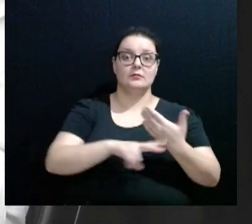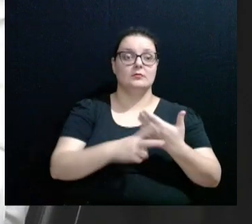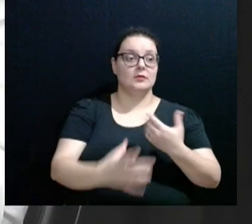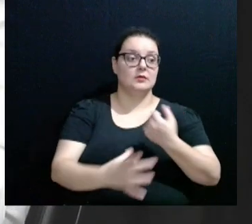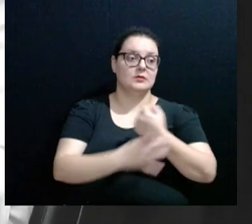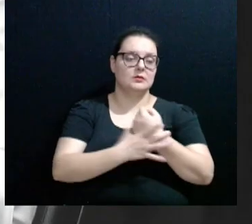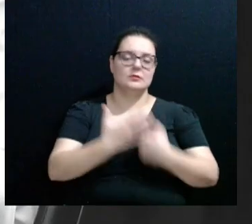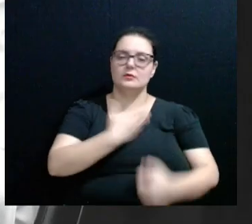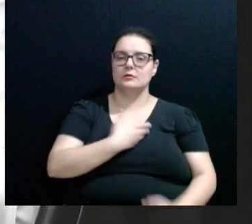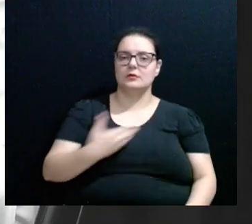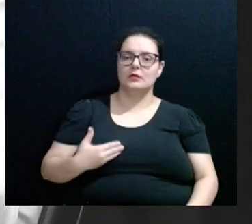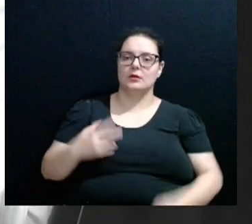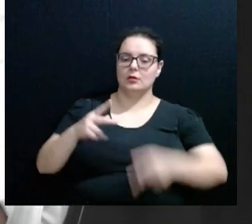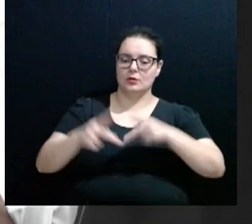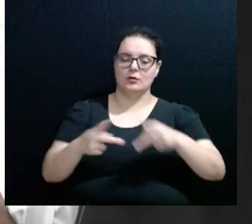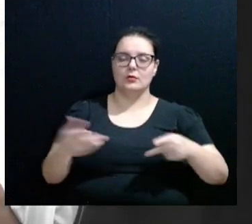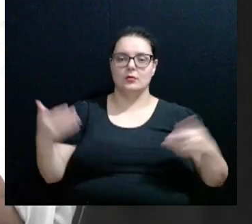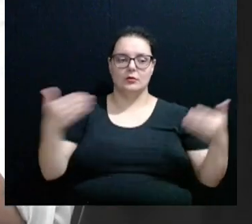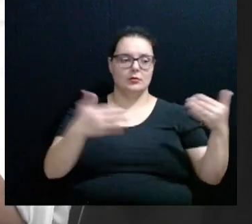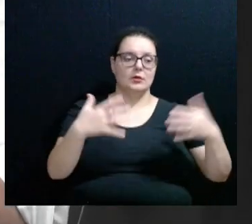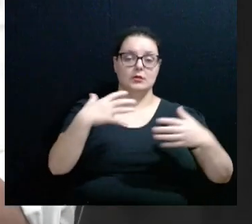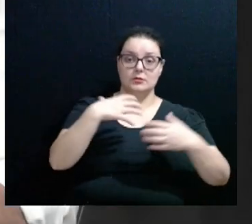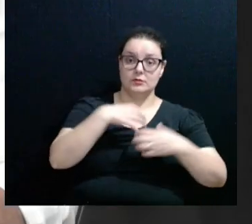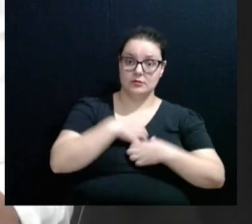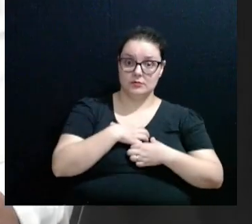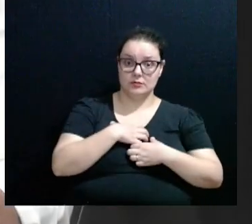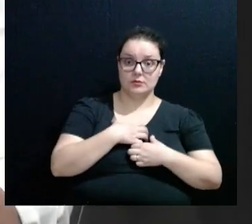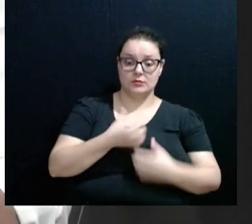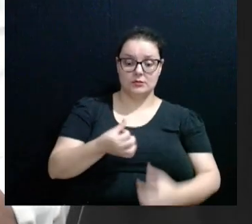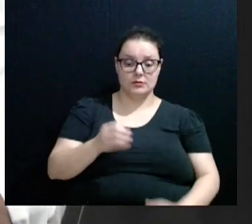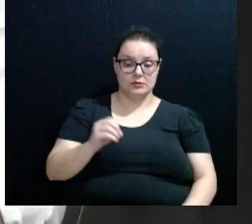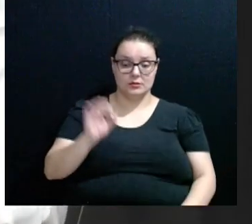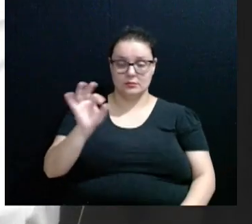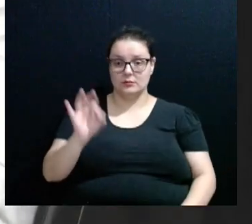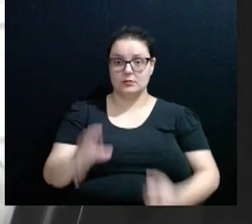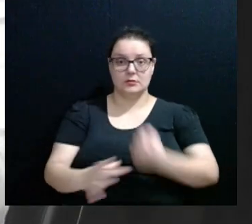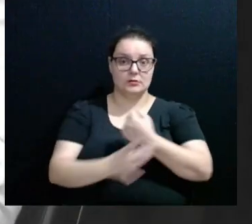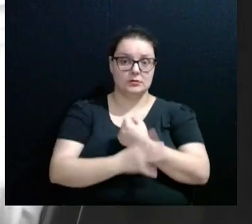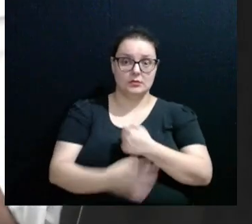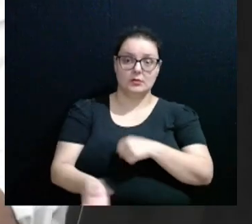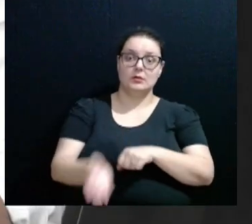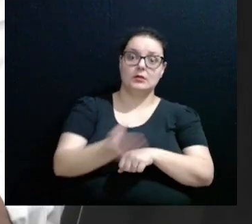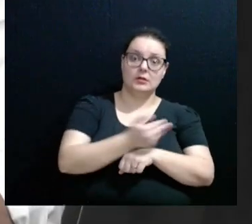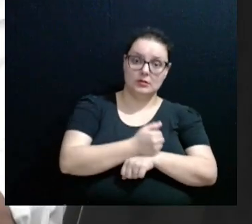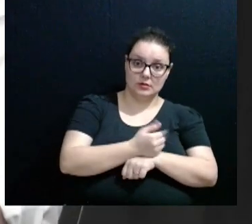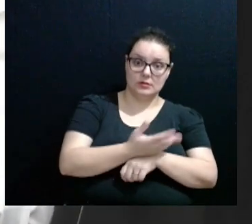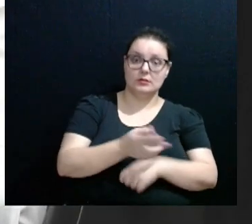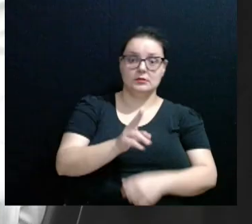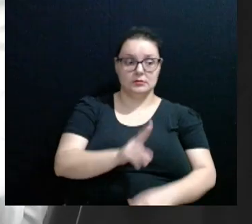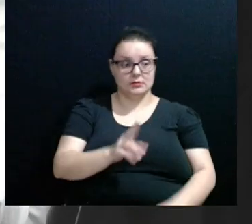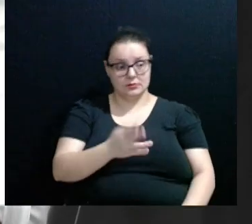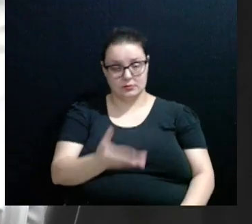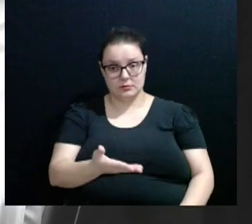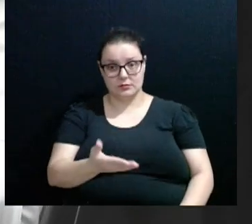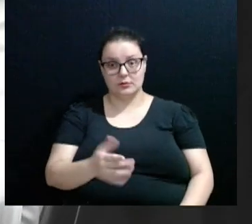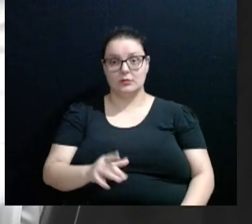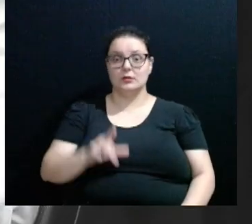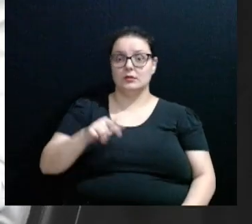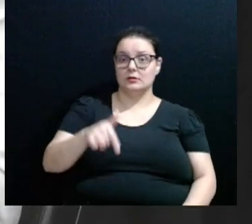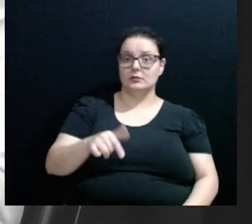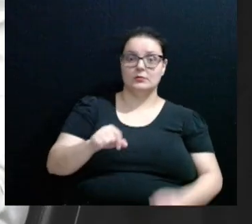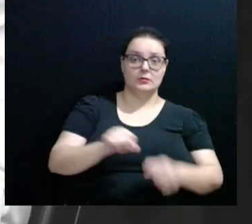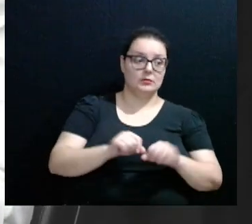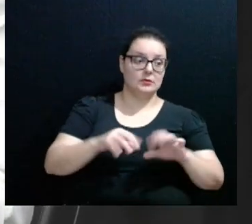população se sentia 60% seguro antes daquela implantação, depois que a gente fez